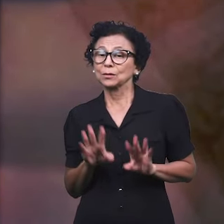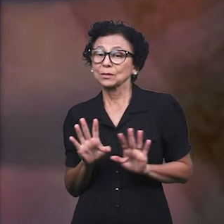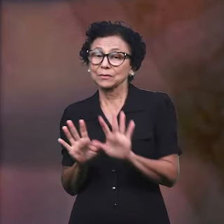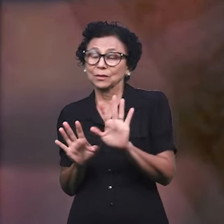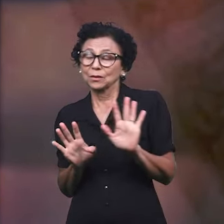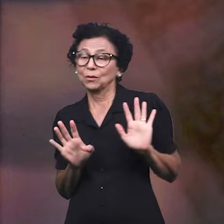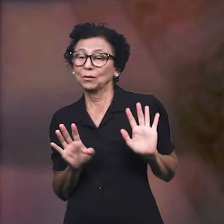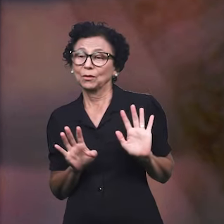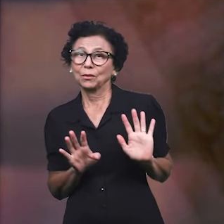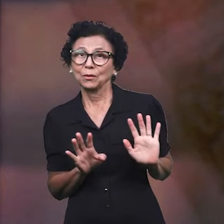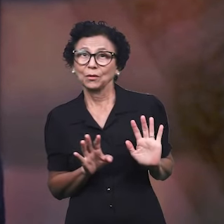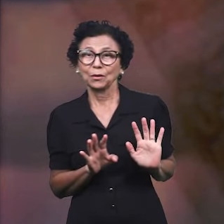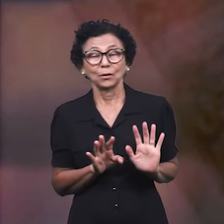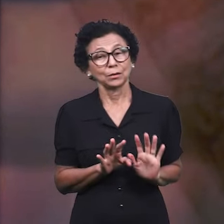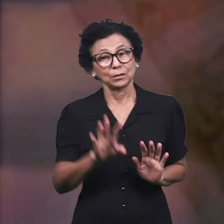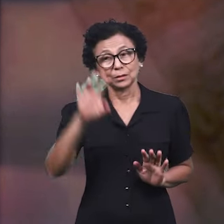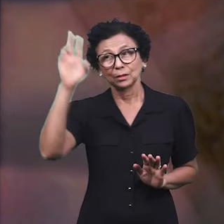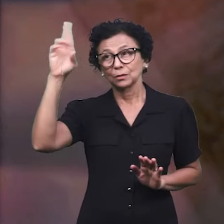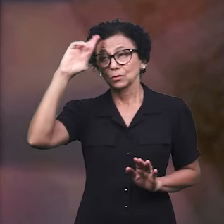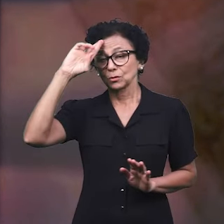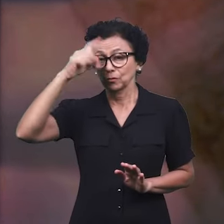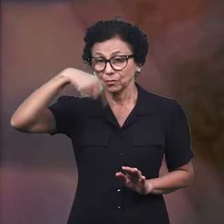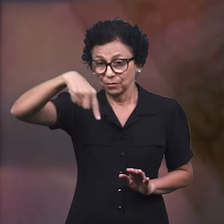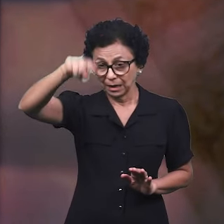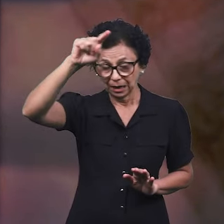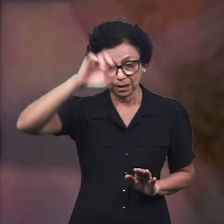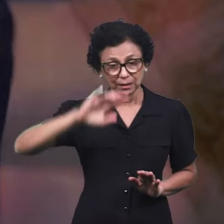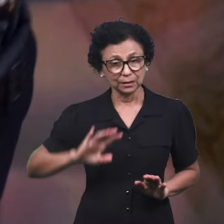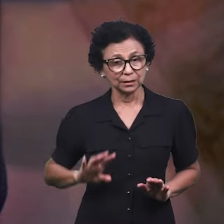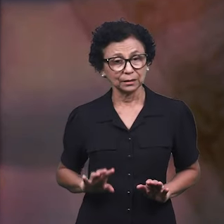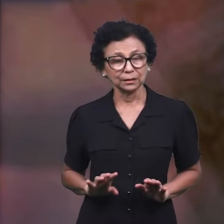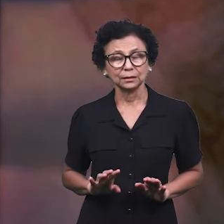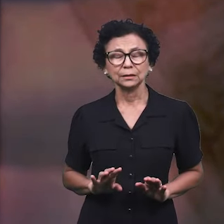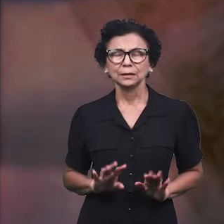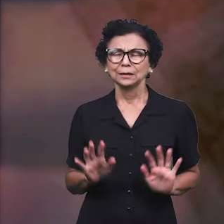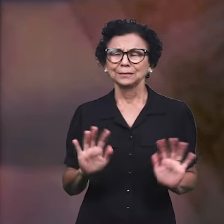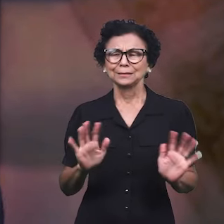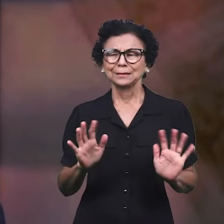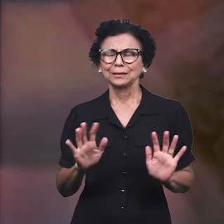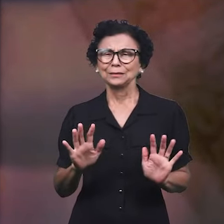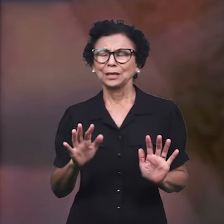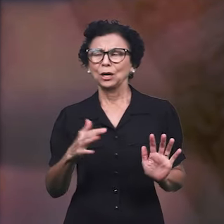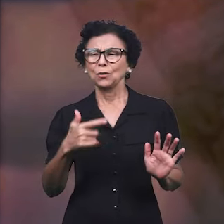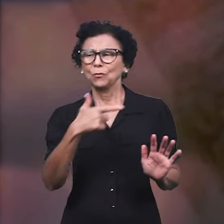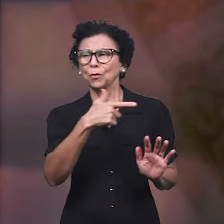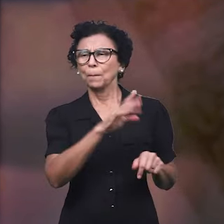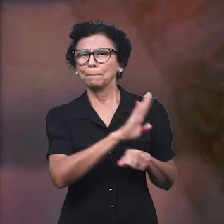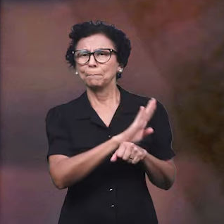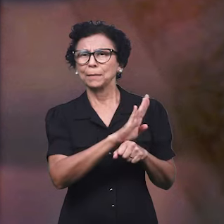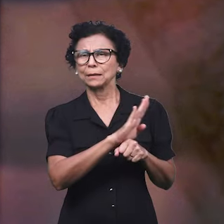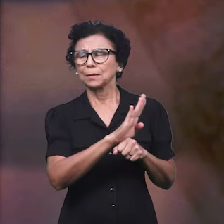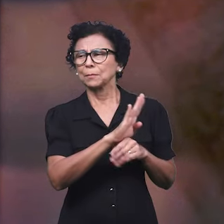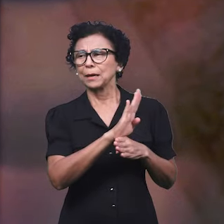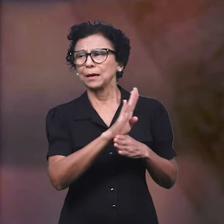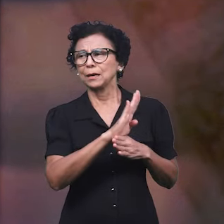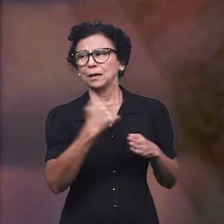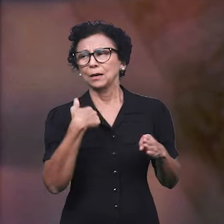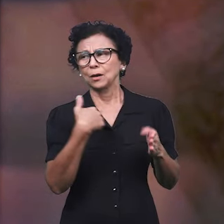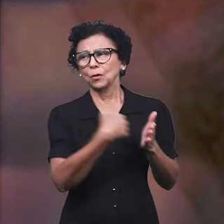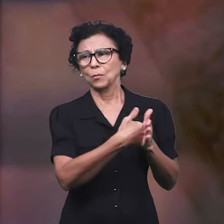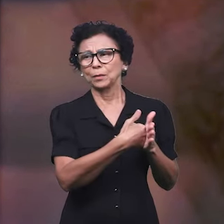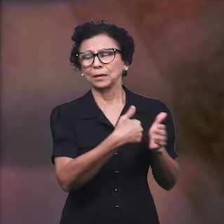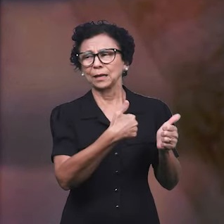para ir para lá, o Senhor disse que era para ir, e ele foi com Barnabé lá para outro lado. E aí